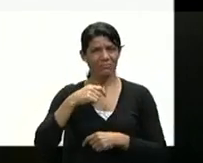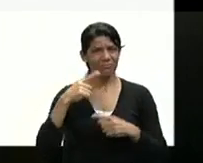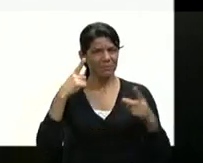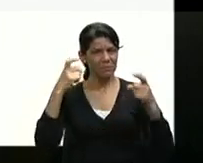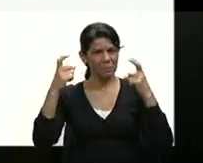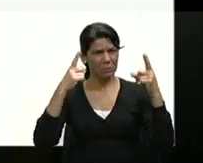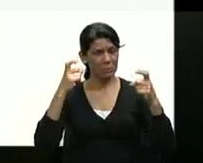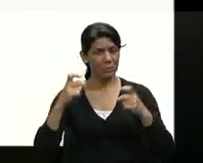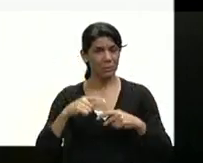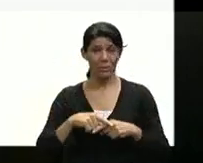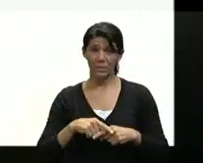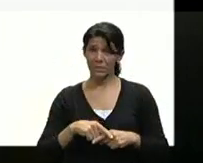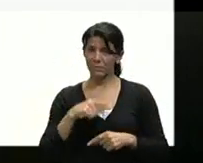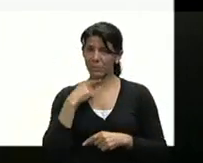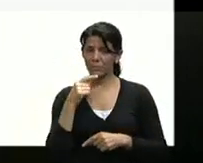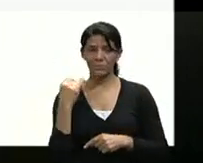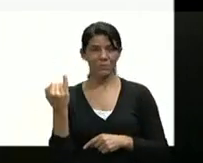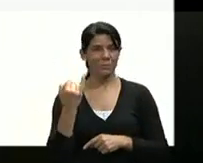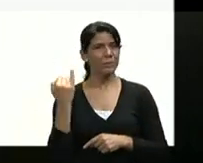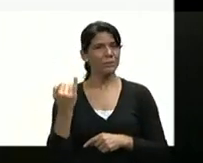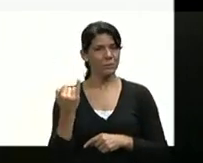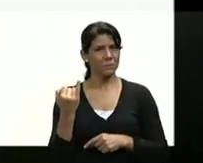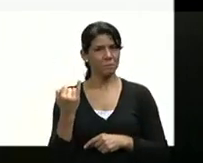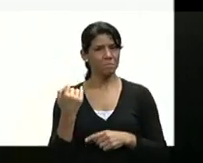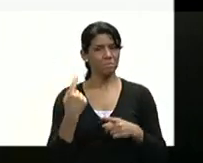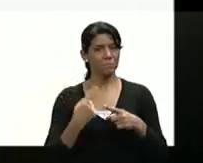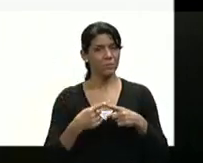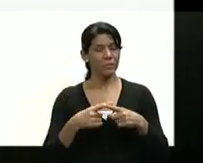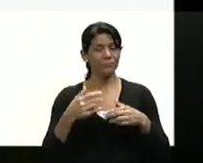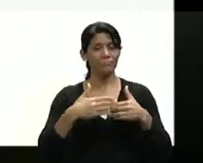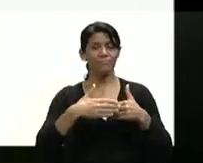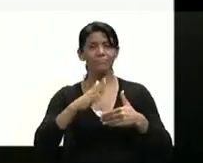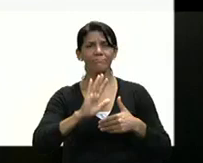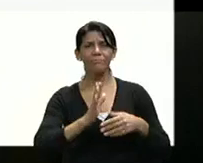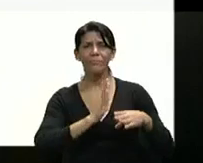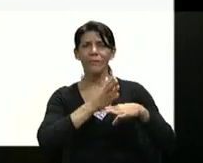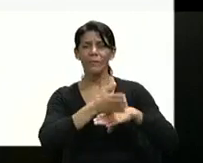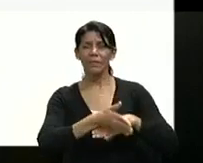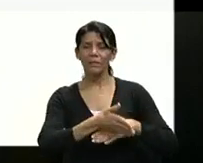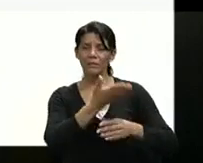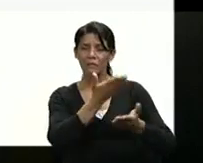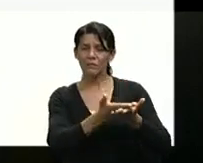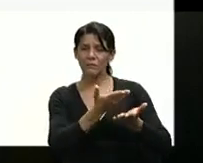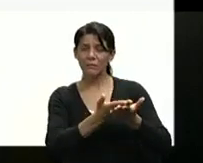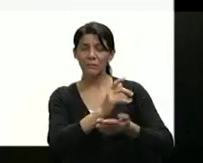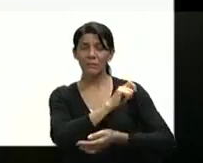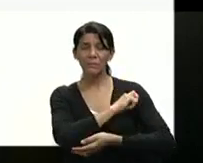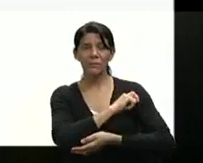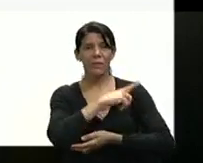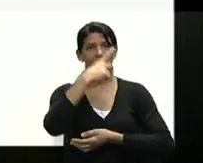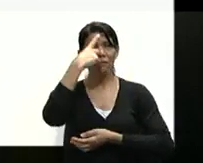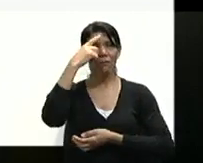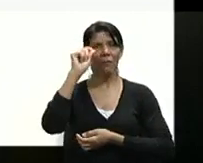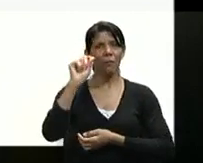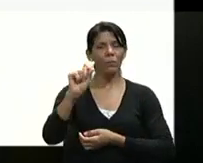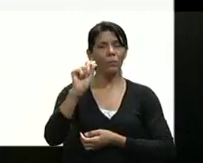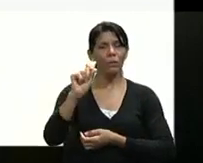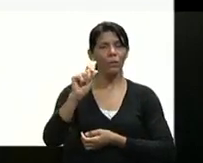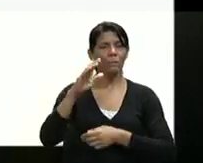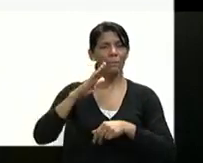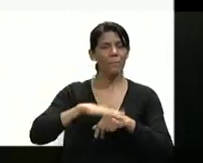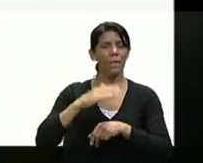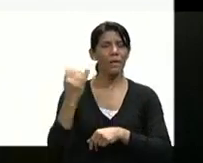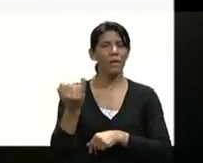Um questionamento muito importante, porque partiu já, através desses estudantes, a ideia do que é